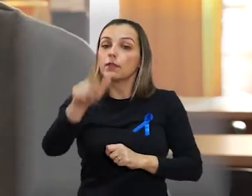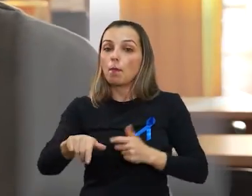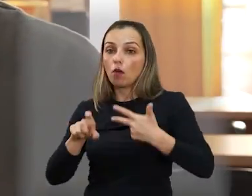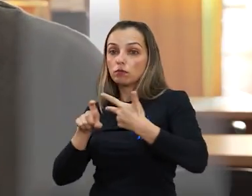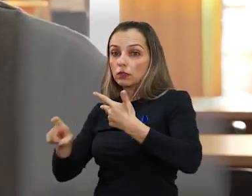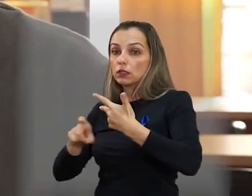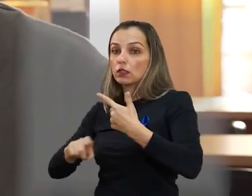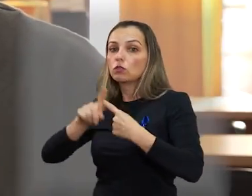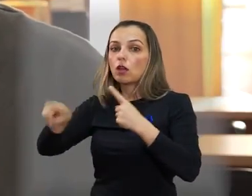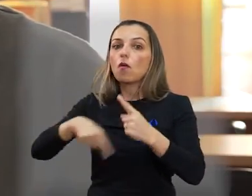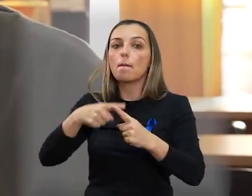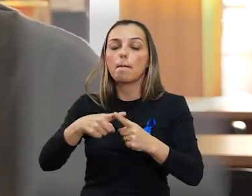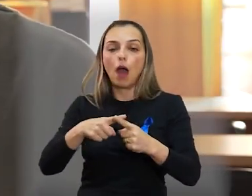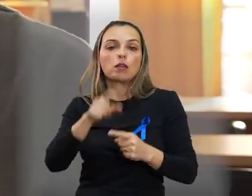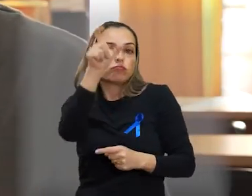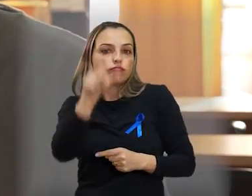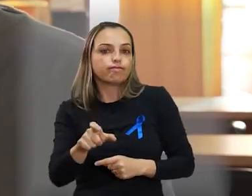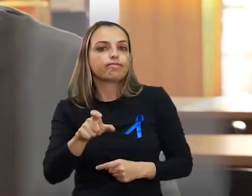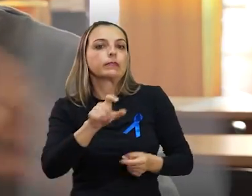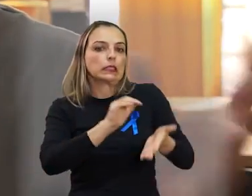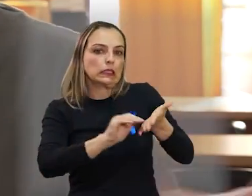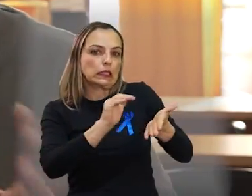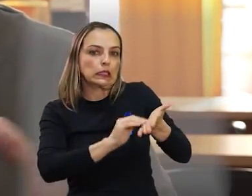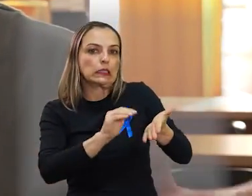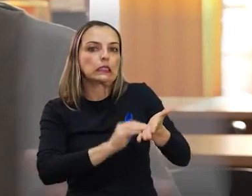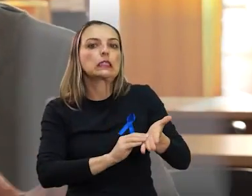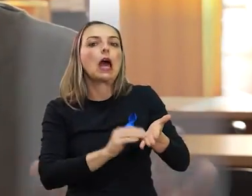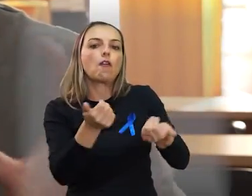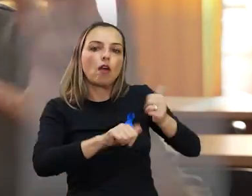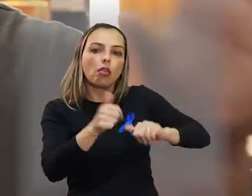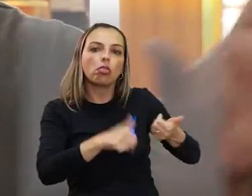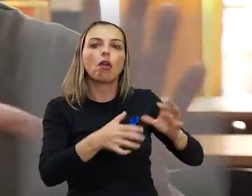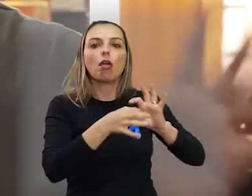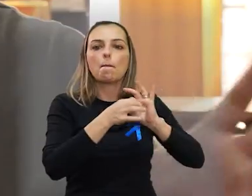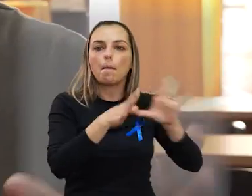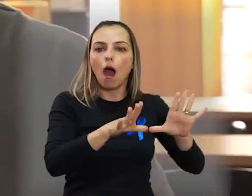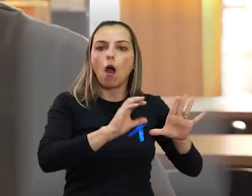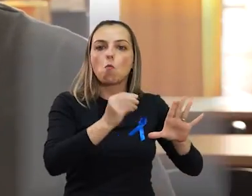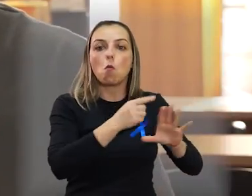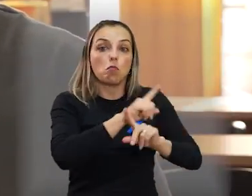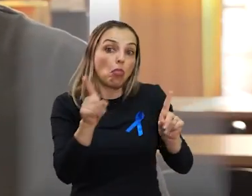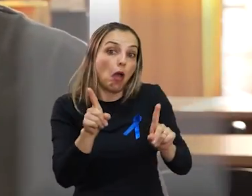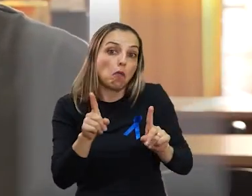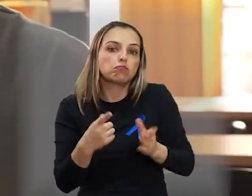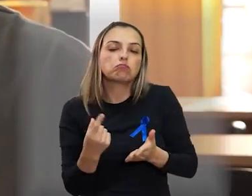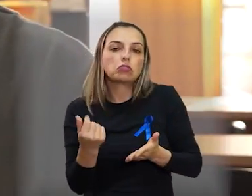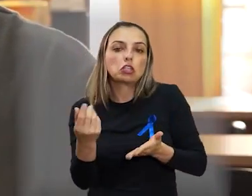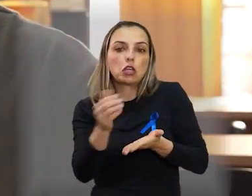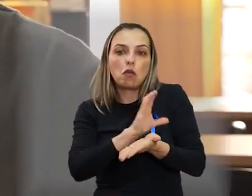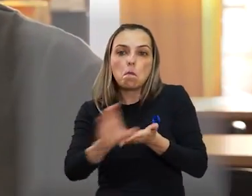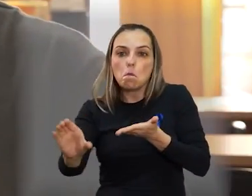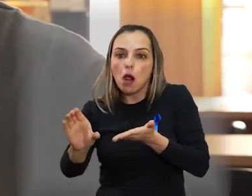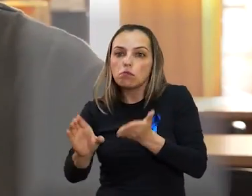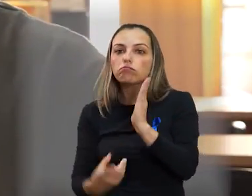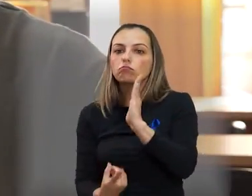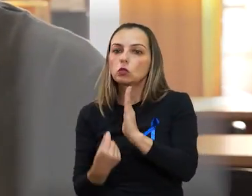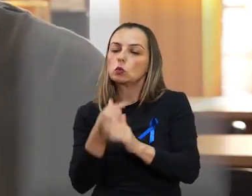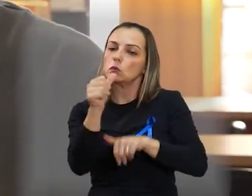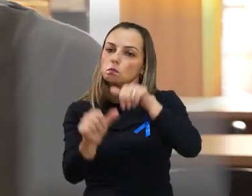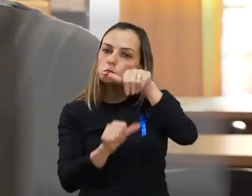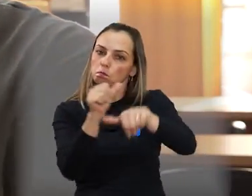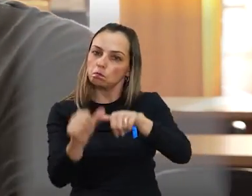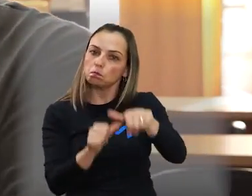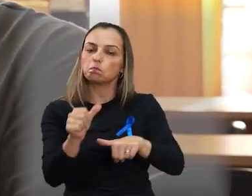da pasta é autorizou Não essa emenda parlamentar e Mexe é no orçamento que foi